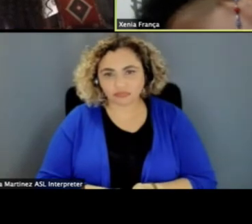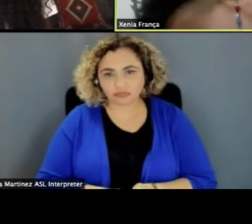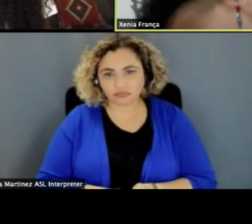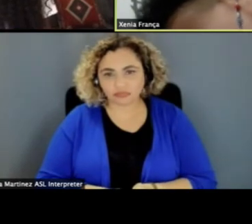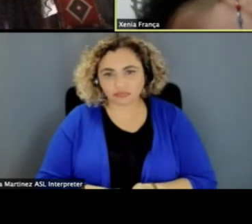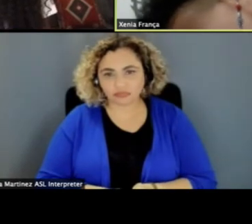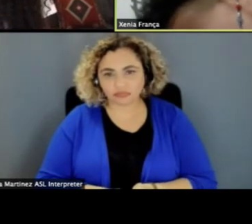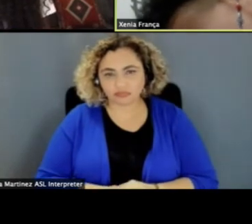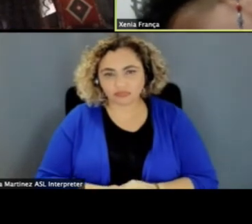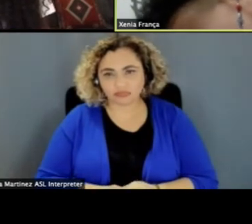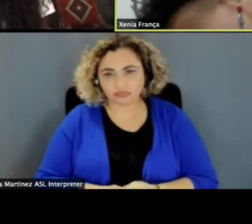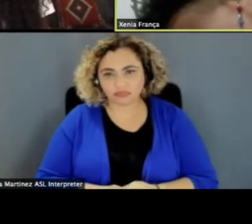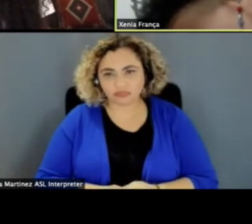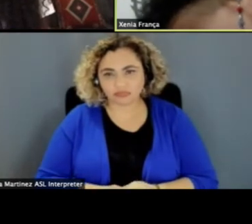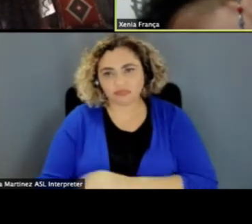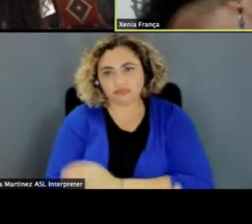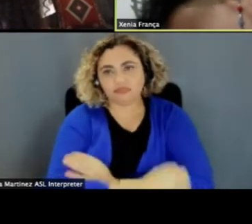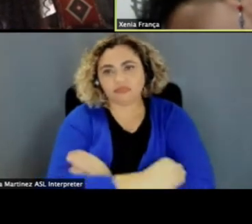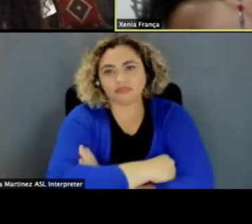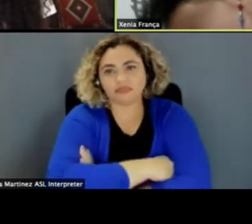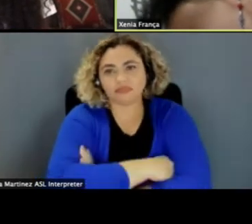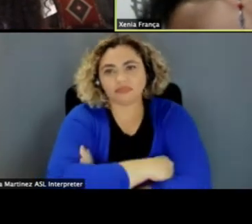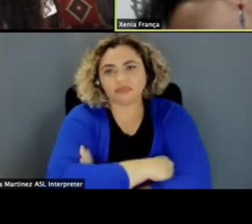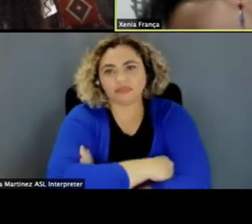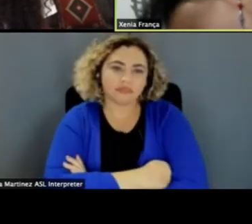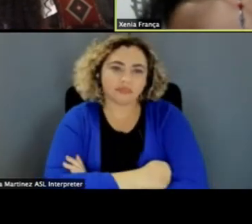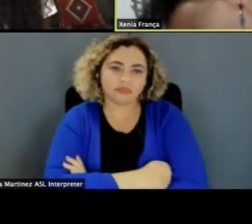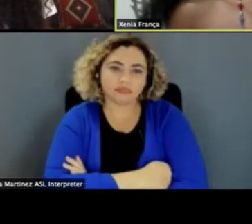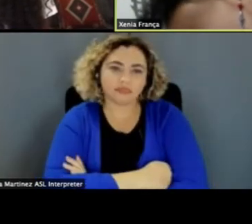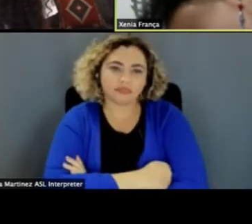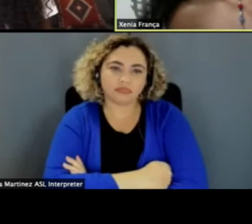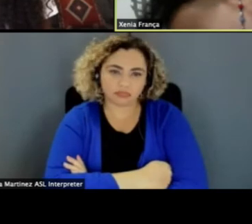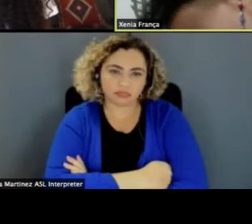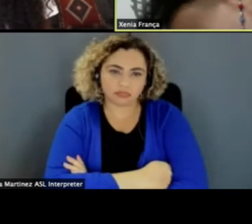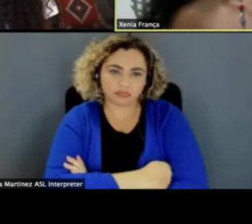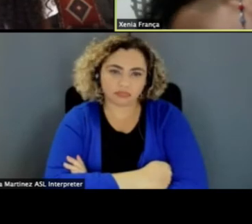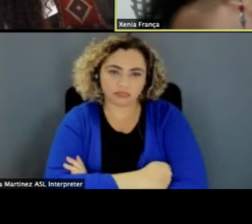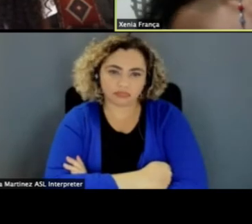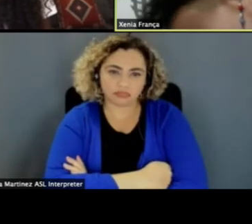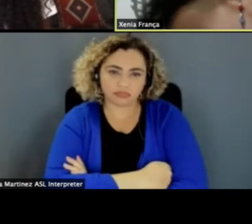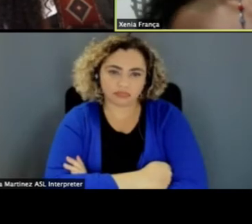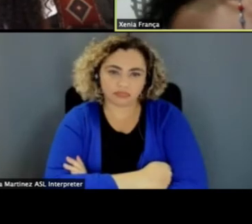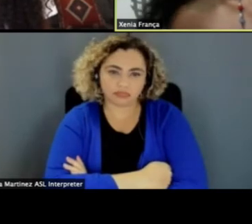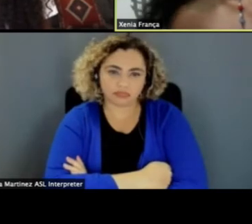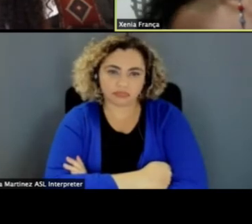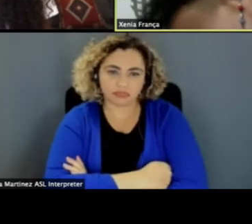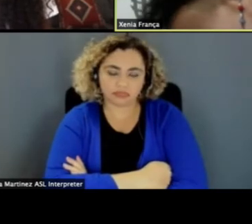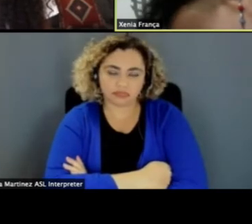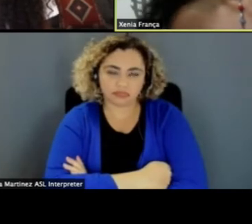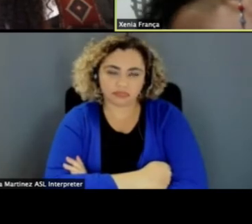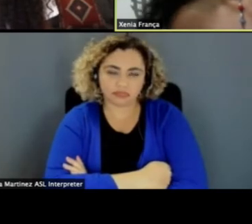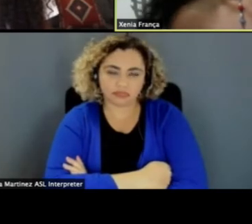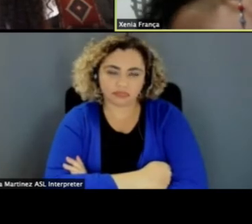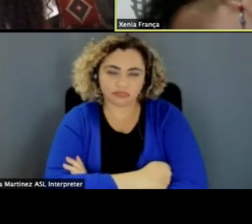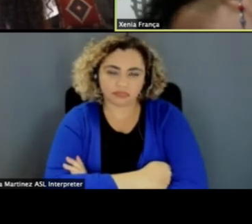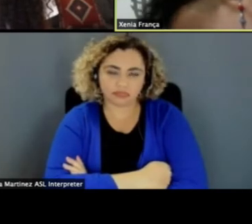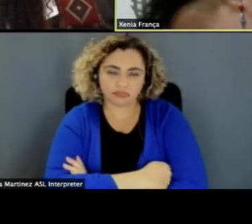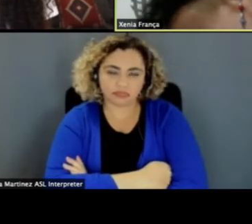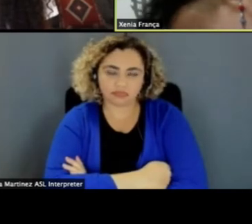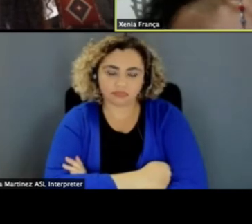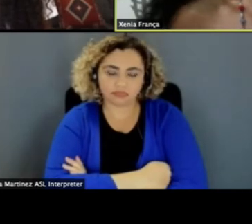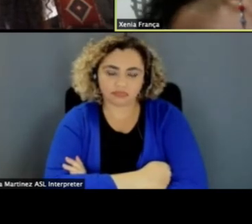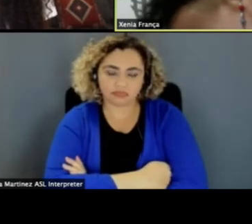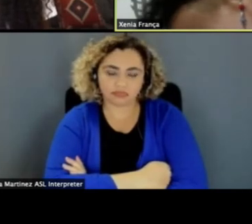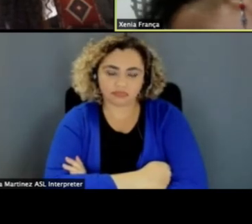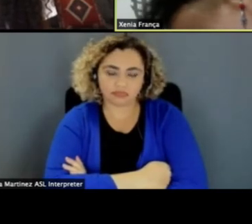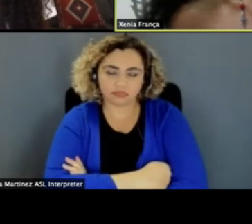diferença. Agora, em relação à mensagem e ao impacto que essa mensagem pode causar no público, eu acho que isso tem a ver